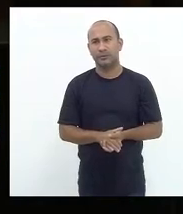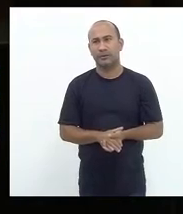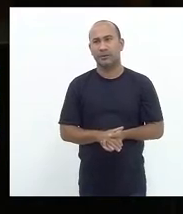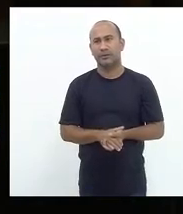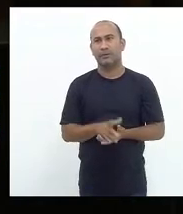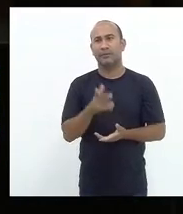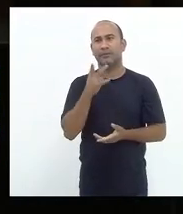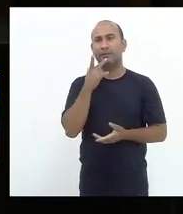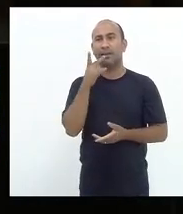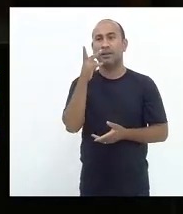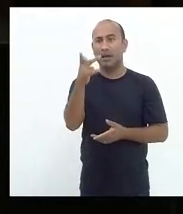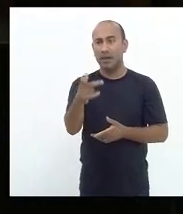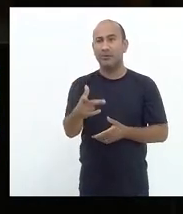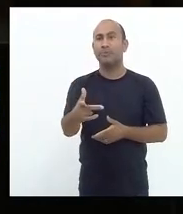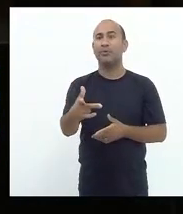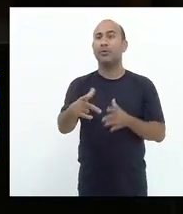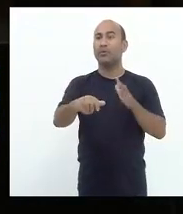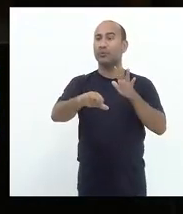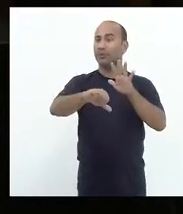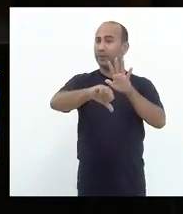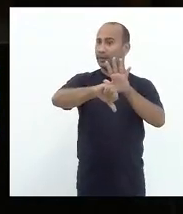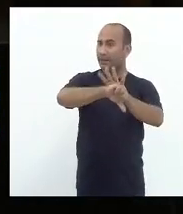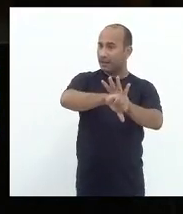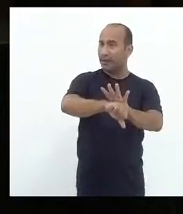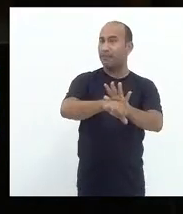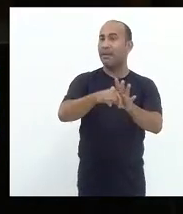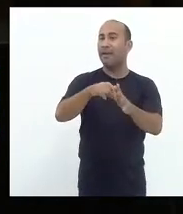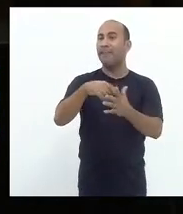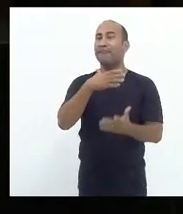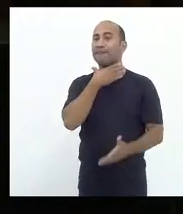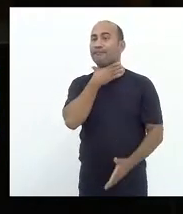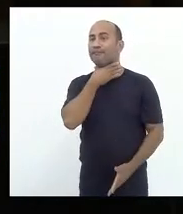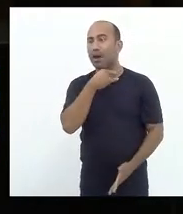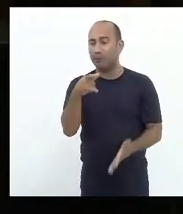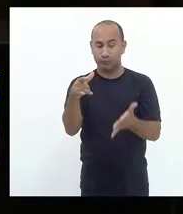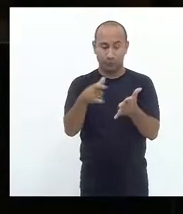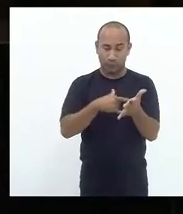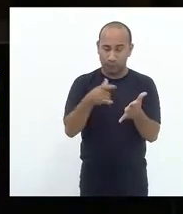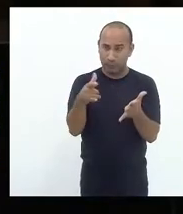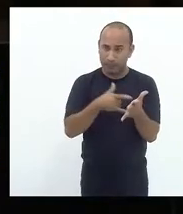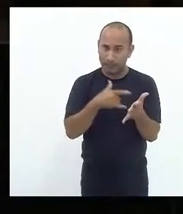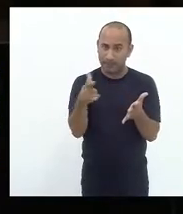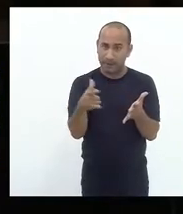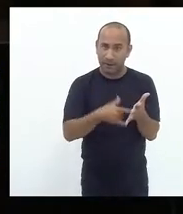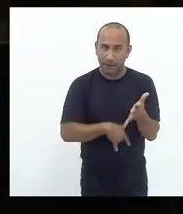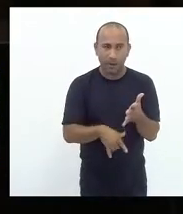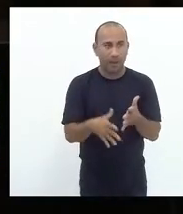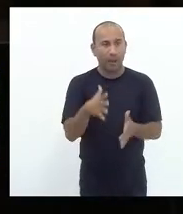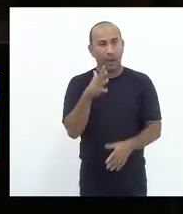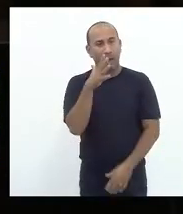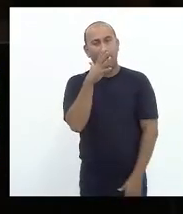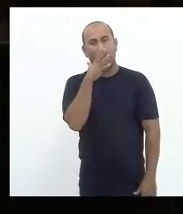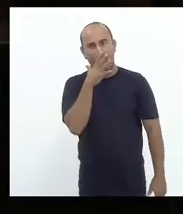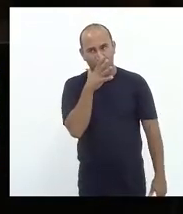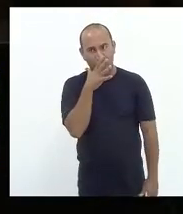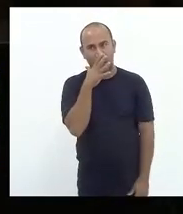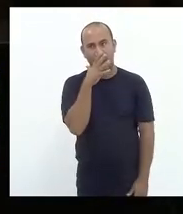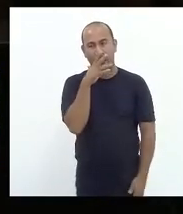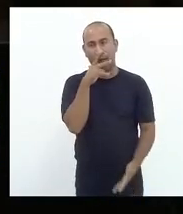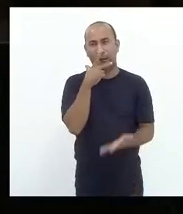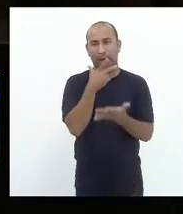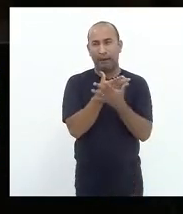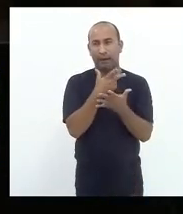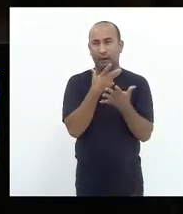incitação do crime de falsificação de documentos. Isso é escandaloso.